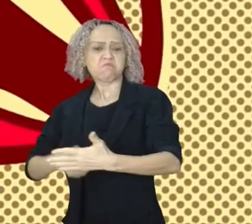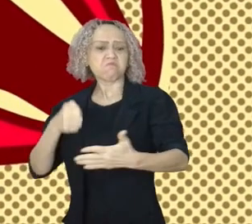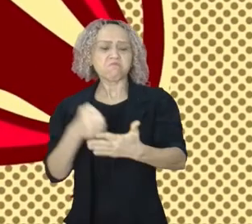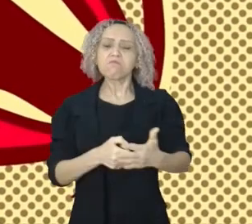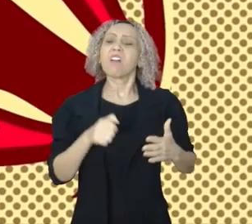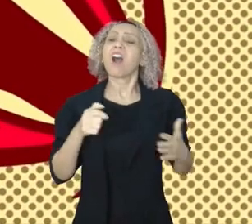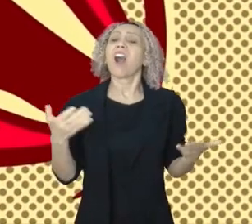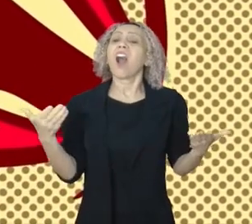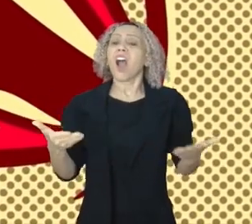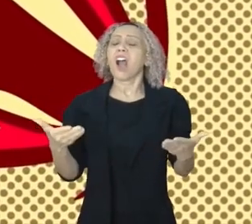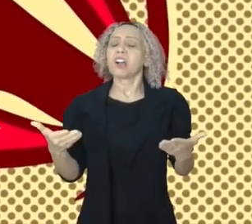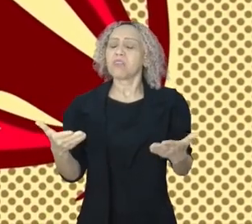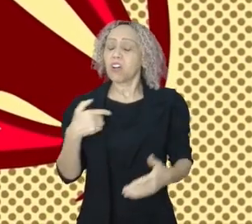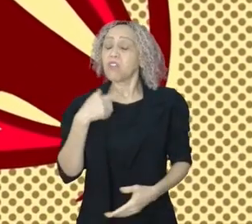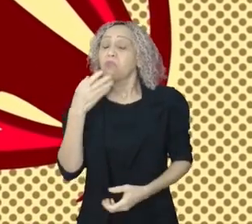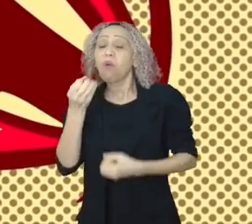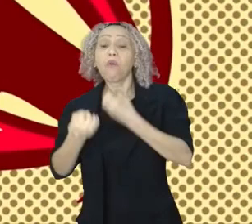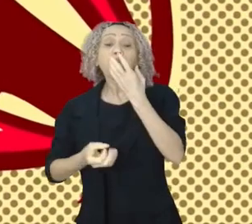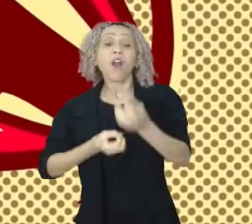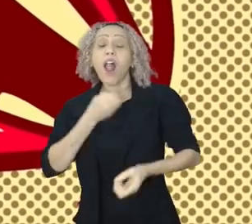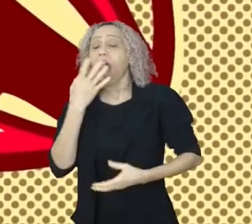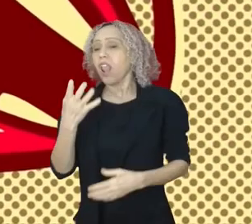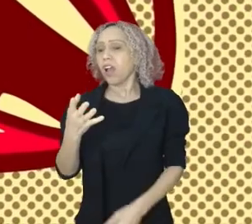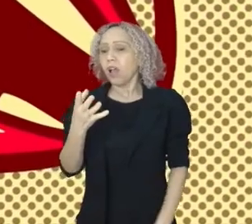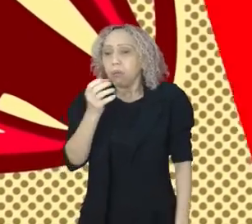agora eu vou falar.